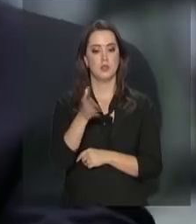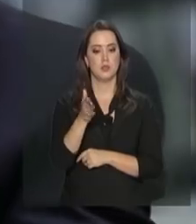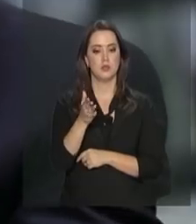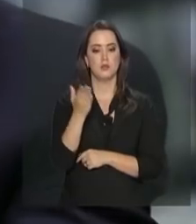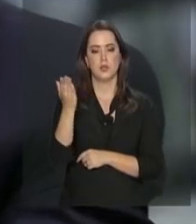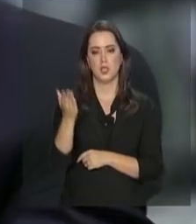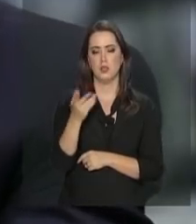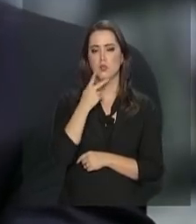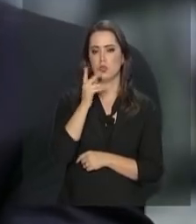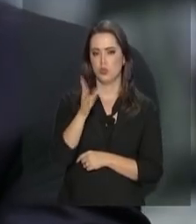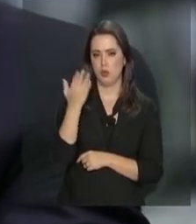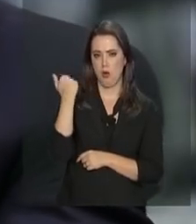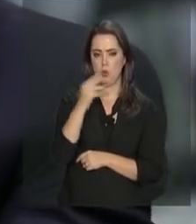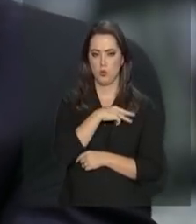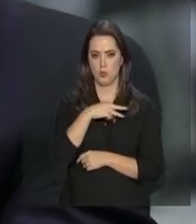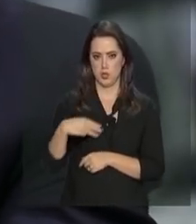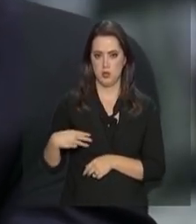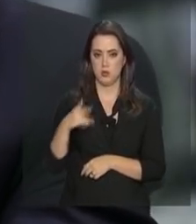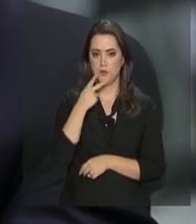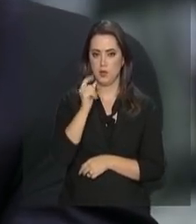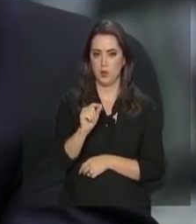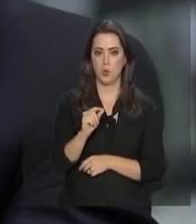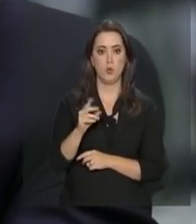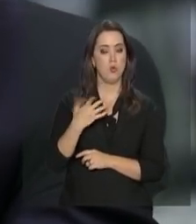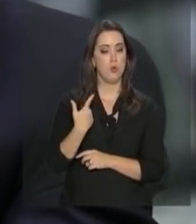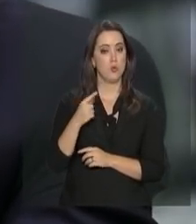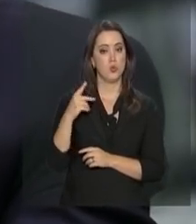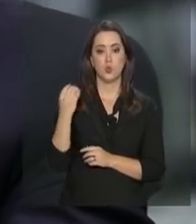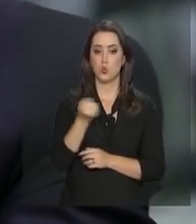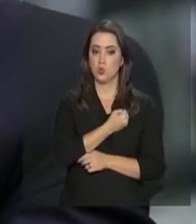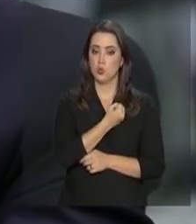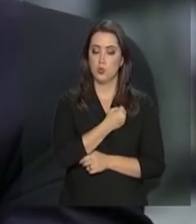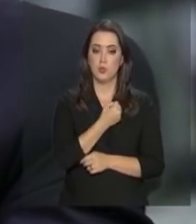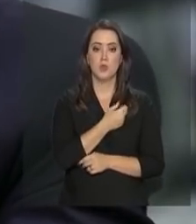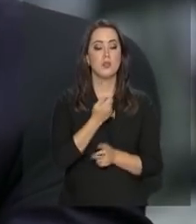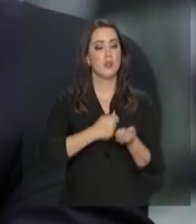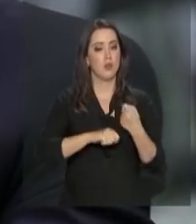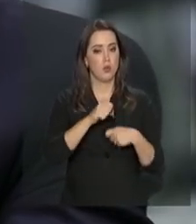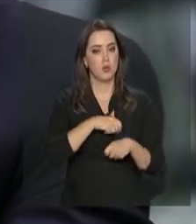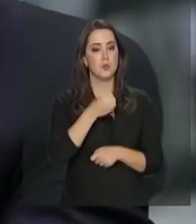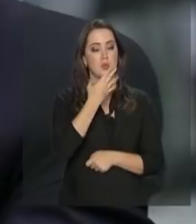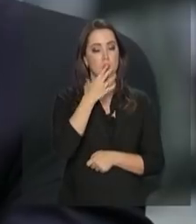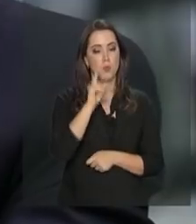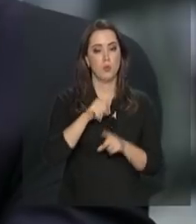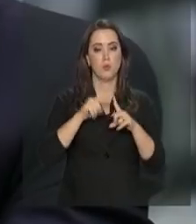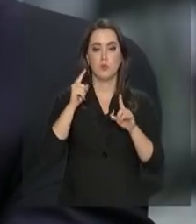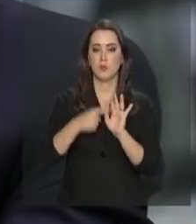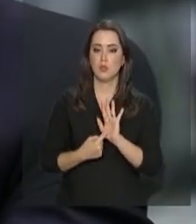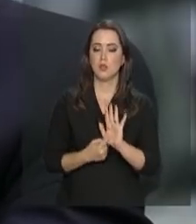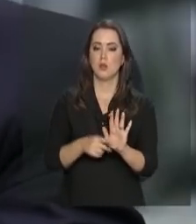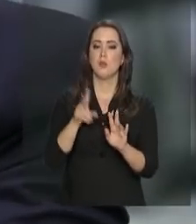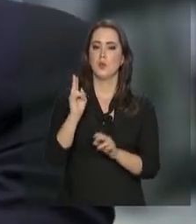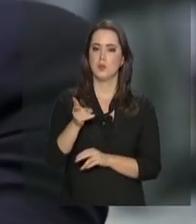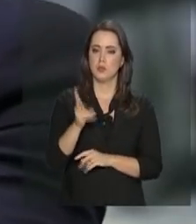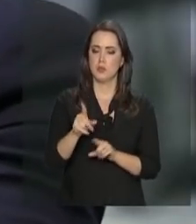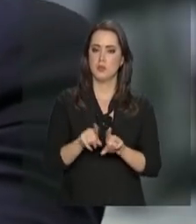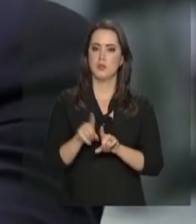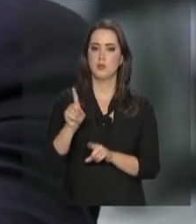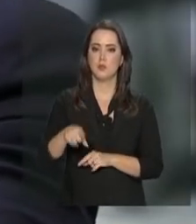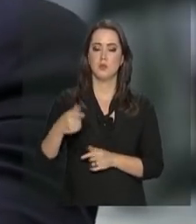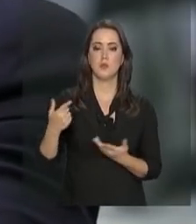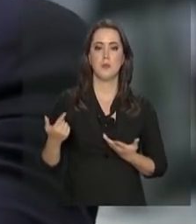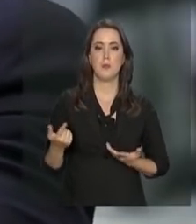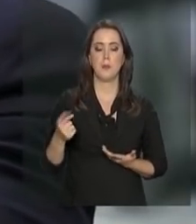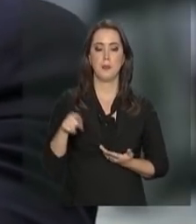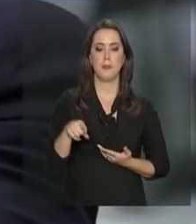os índices macroeconômicos são extremamente confortável e repetido a imagem muito apropriada que ele criou o